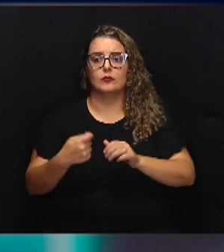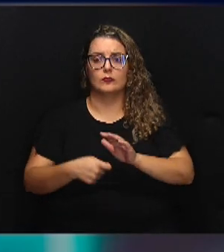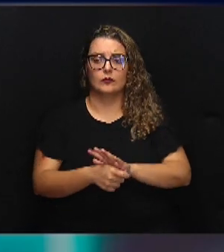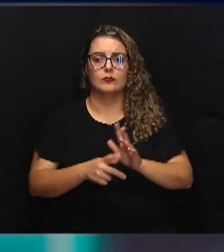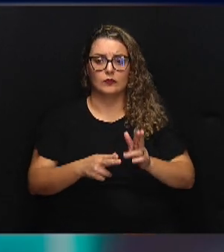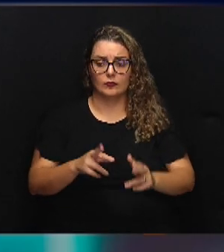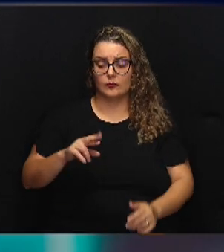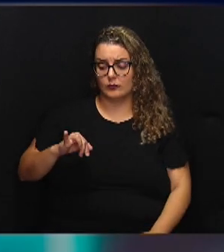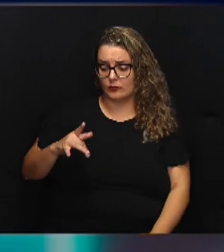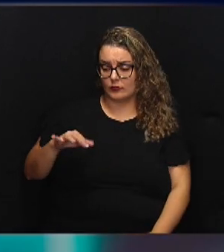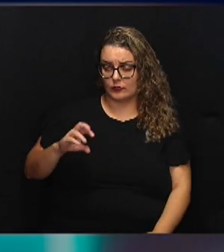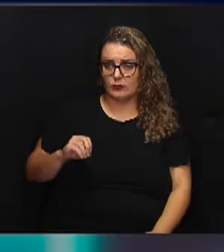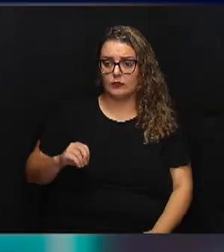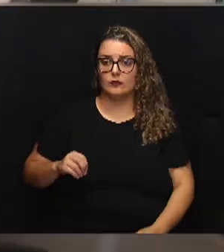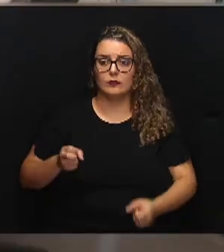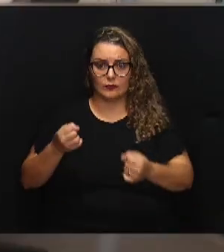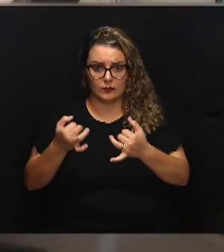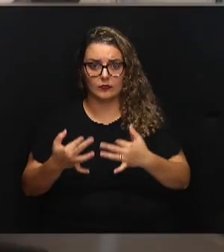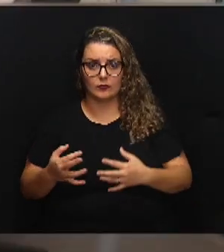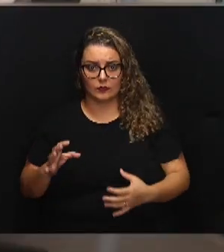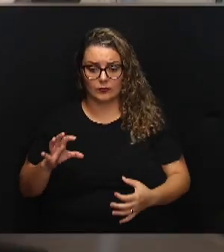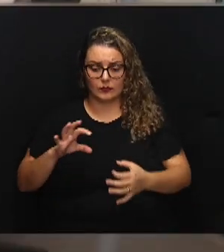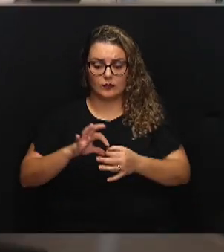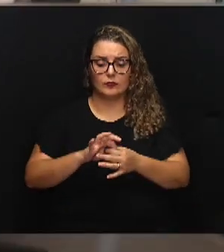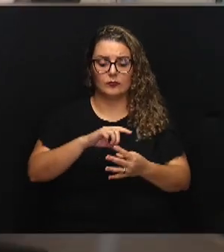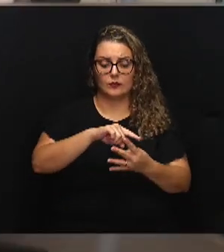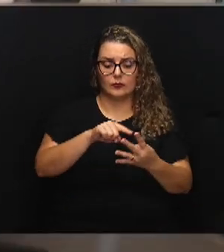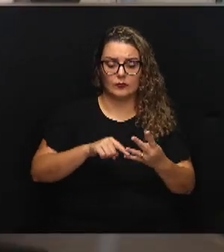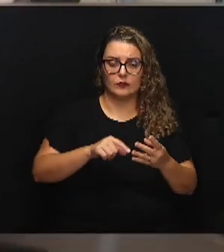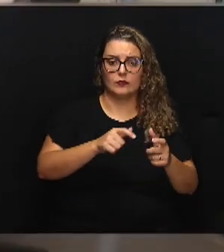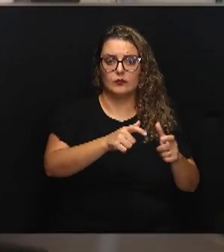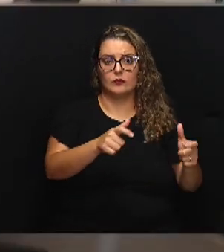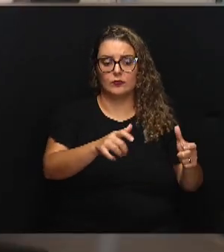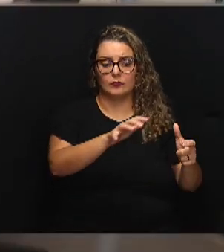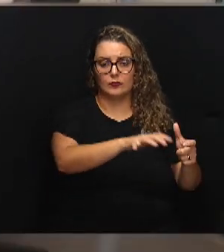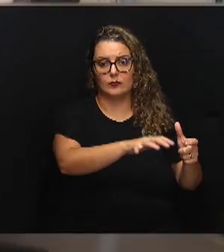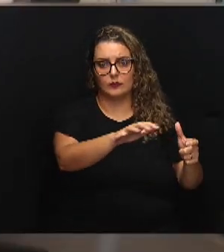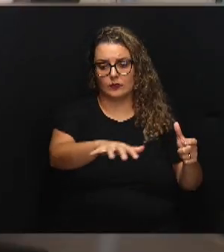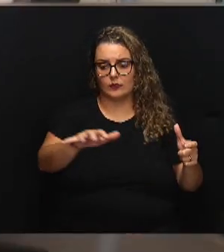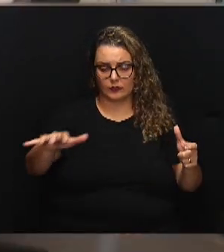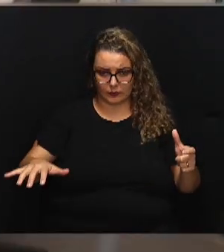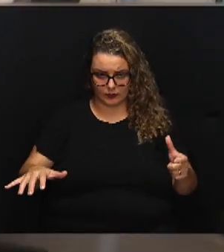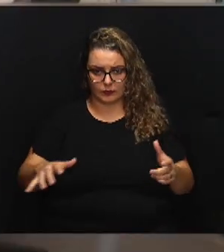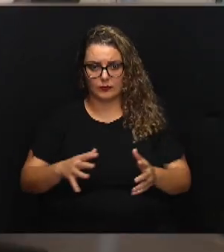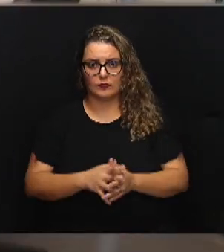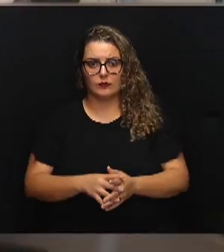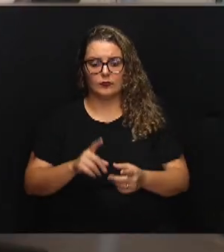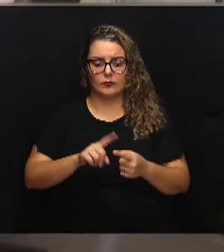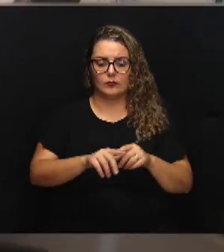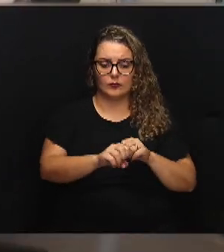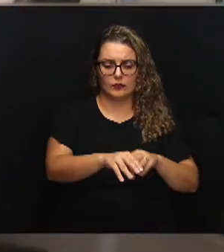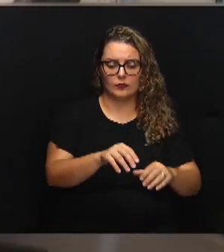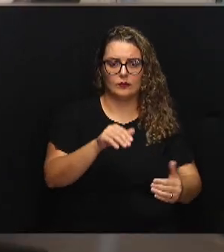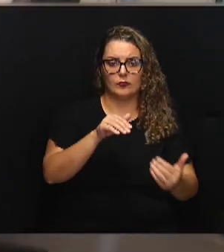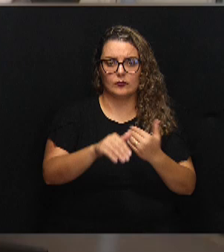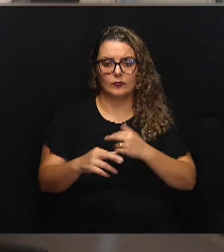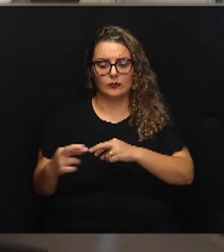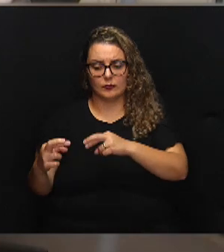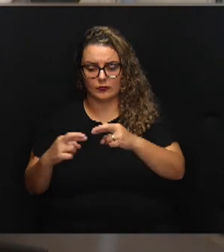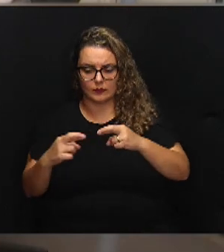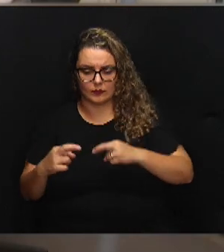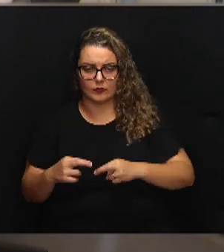Ricardo explicou, né, ela é vinculada nessas 4 grandes áreas, né, que nós vemos aí. Educação de trânsito, fiscalização